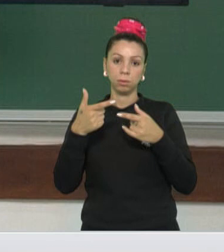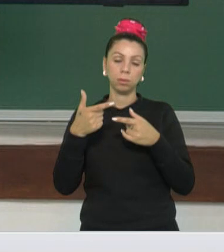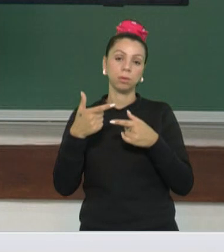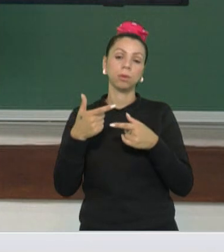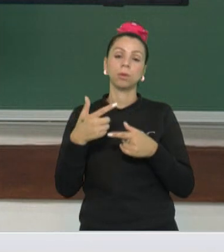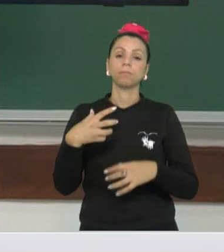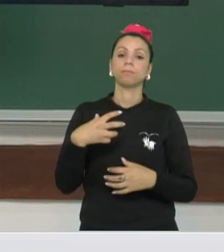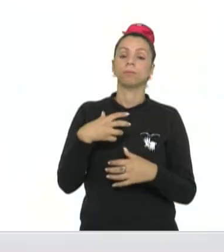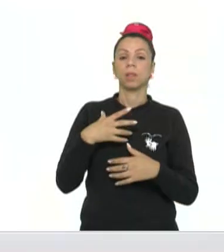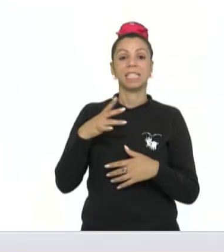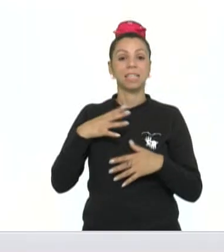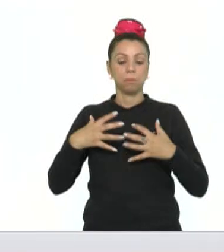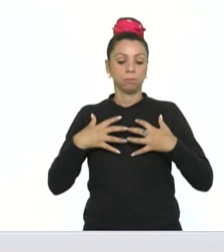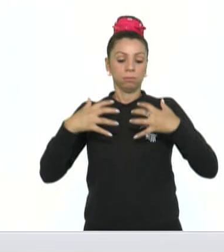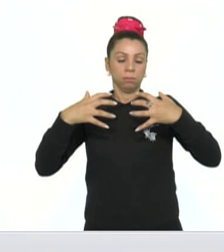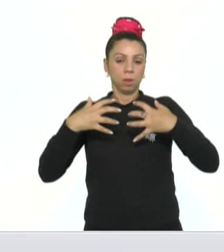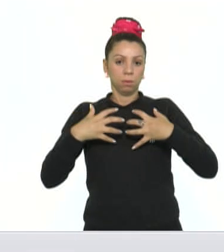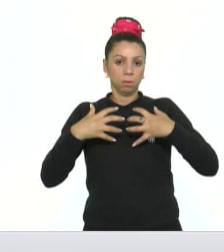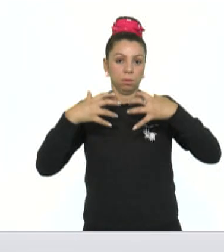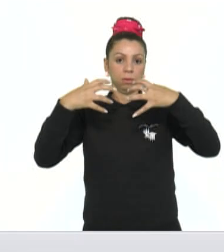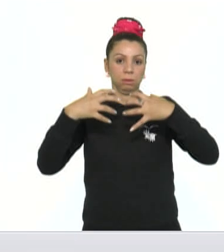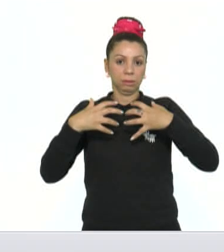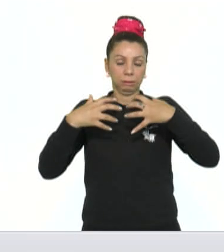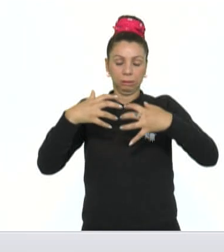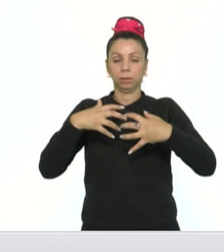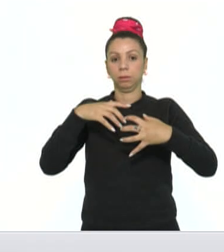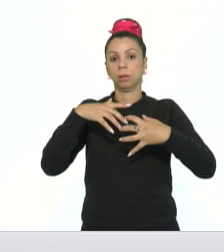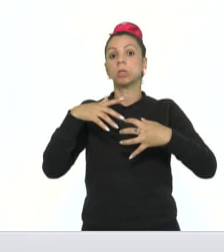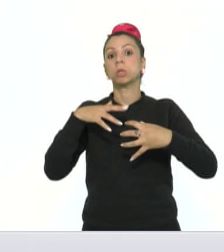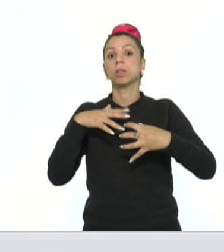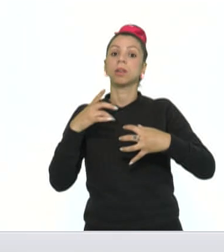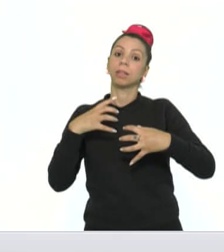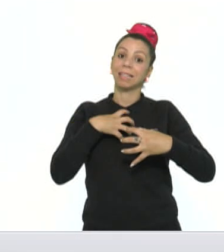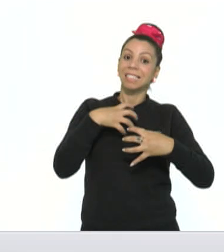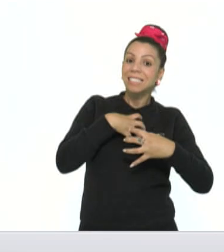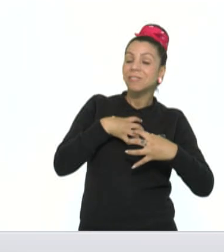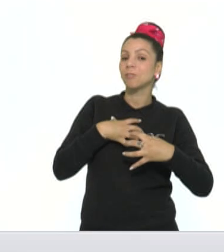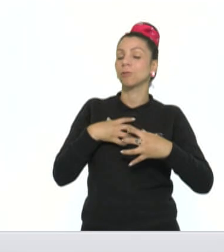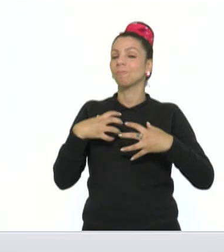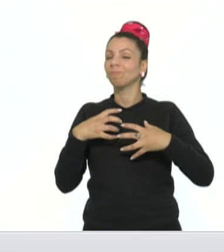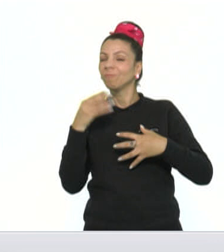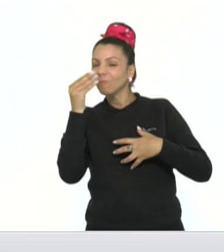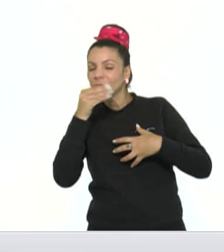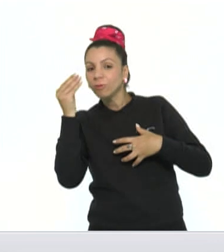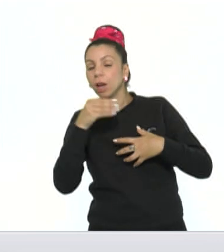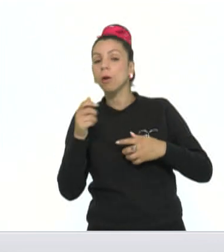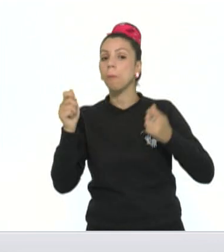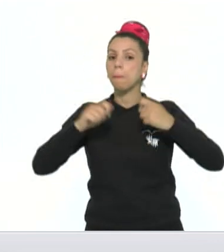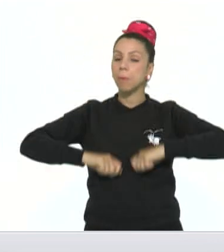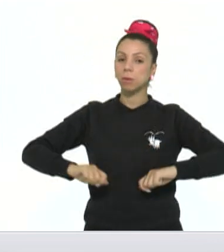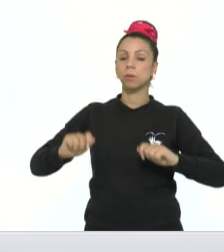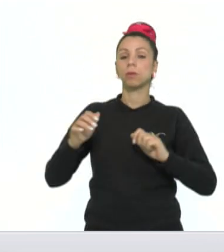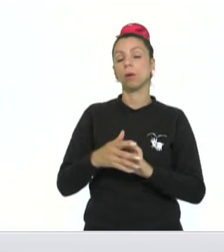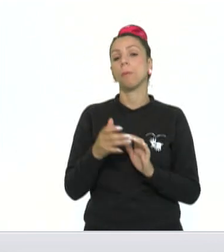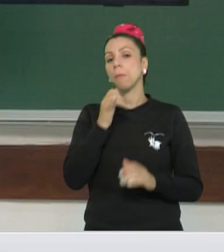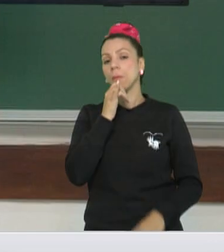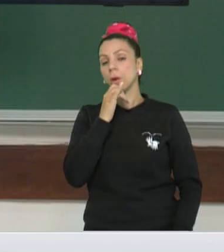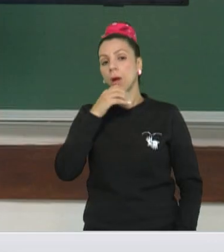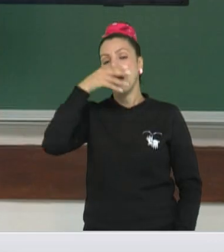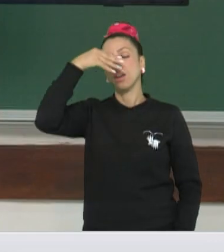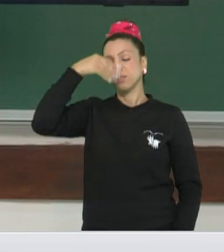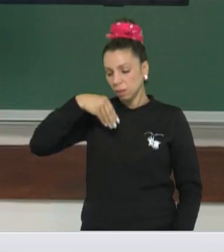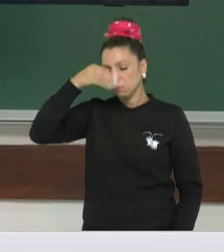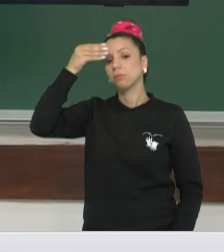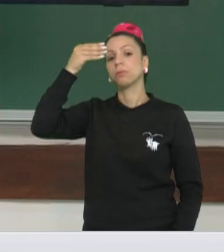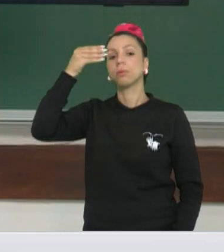sintomas respiratórios devem permanecer em isolamento domiciliar. O entregador está espirrando?